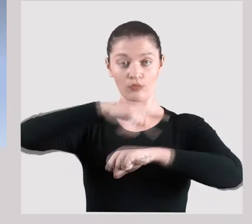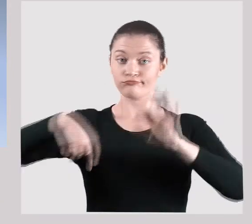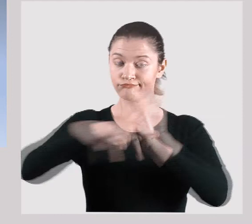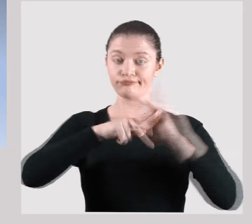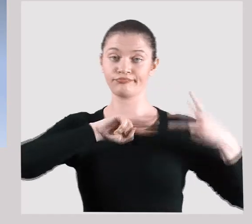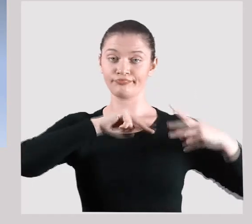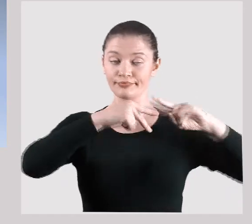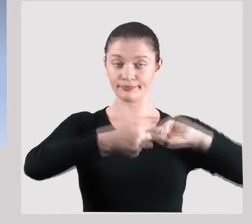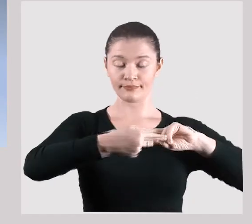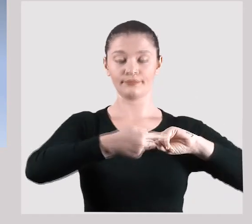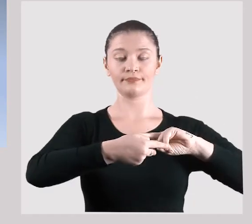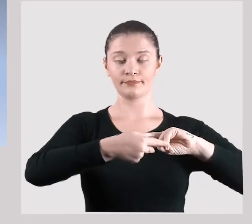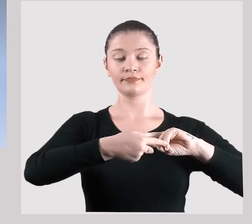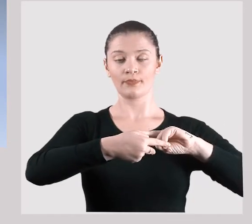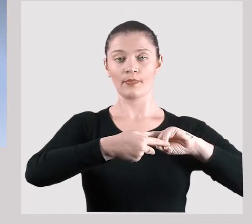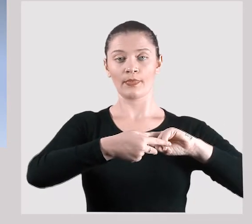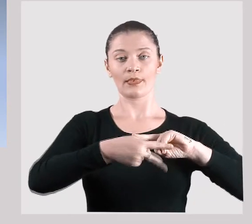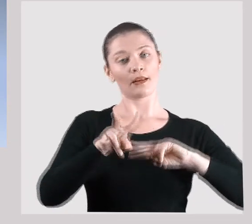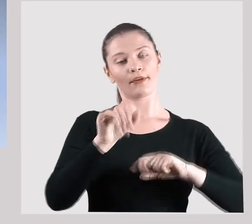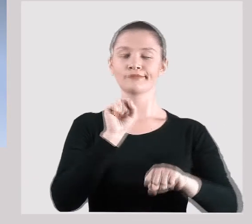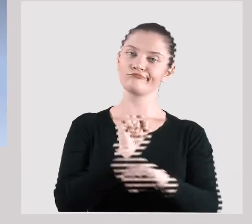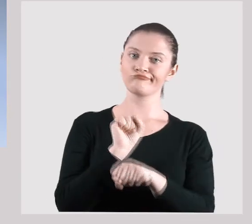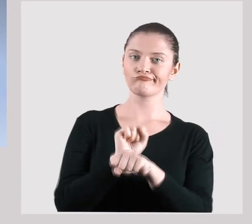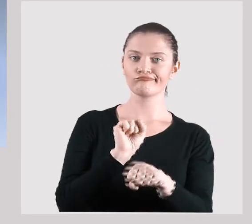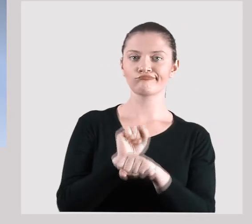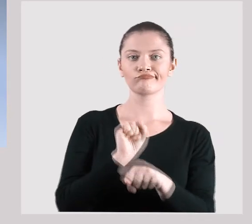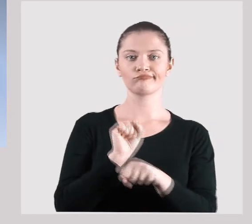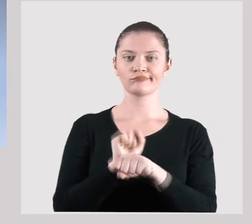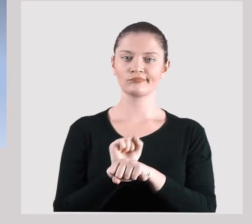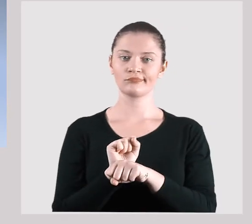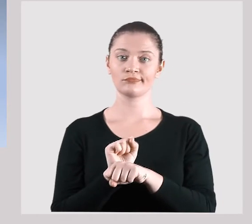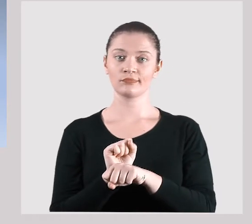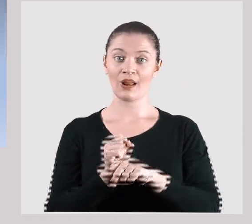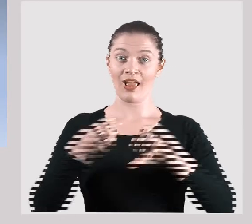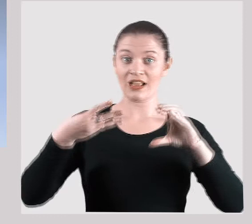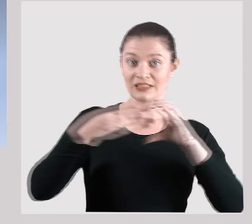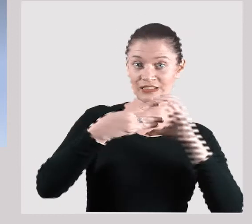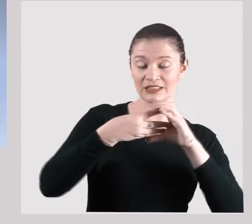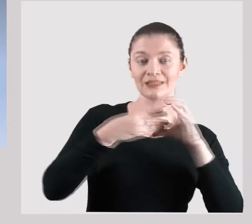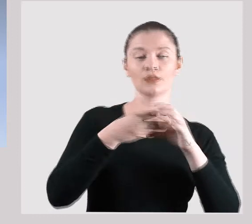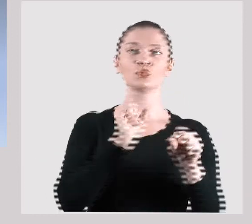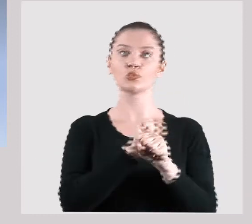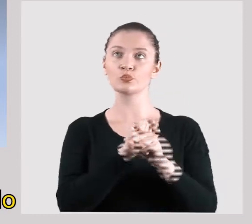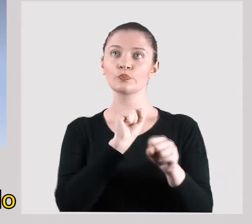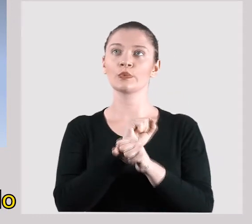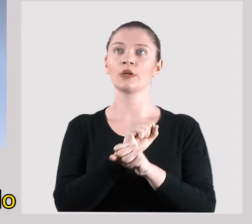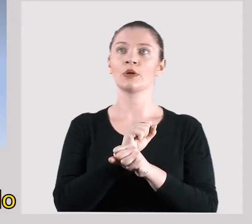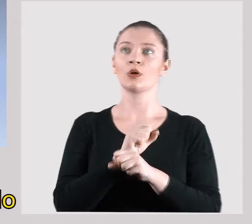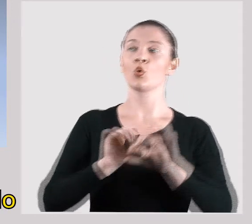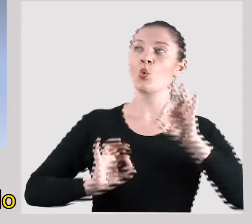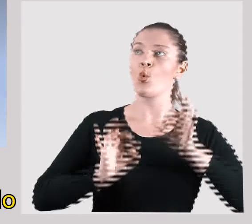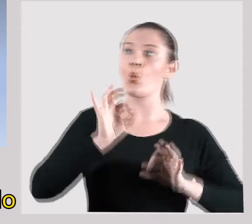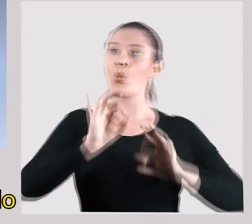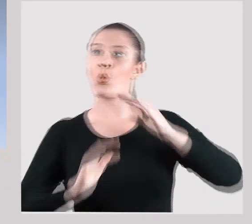biológico e ele está esperando, né? As células estão esperando aquela quantidade de hormônios e não vem, o cérebro está